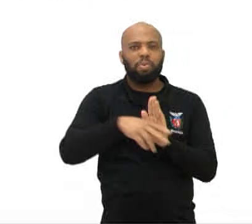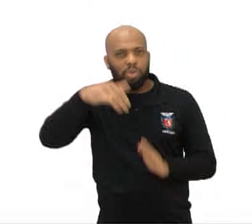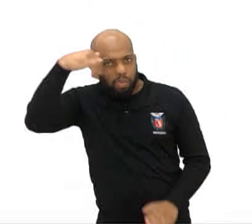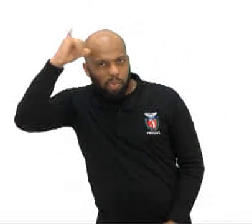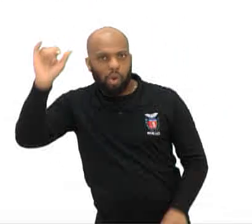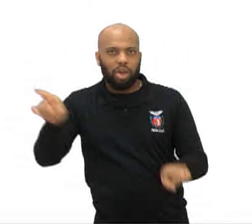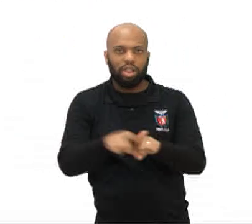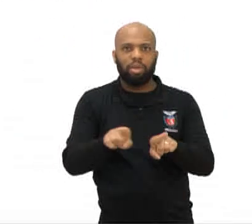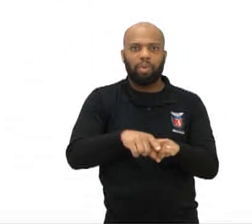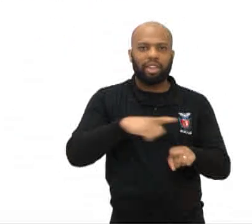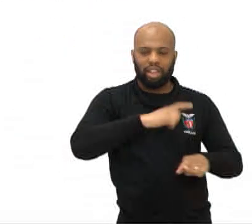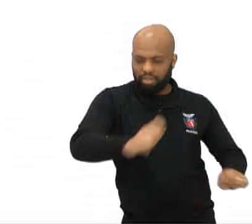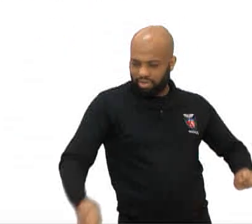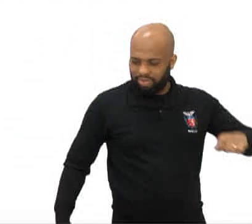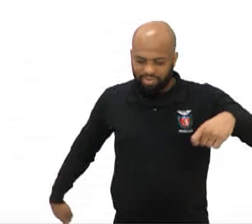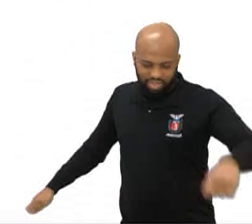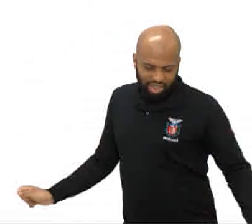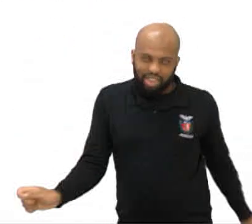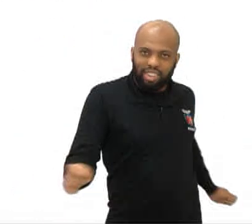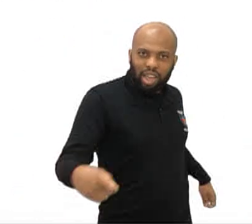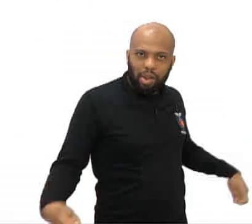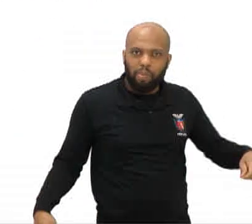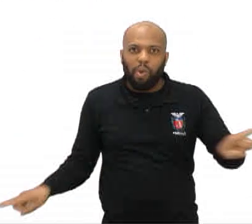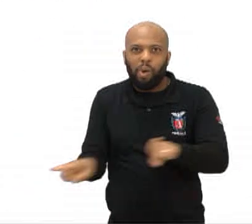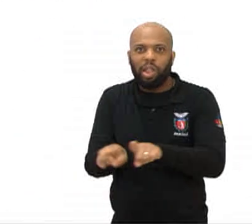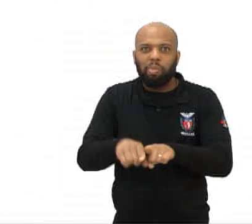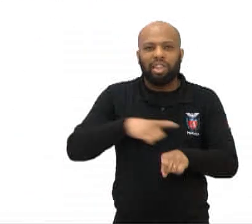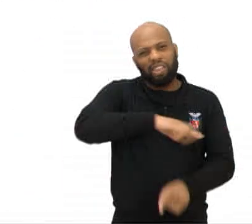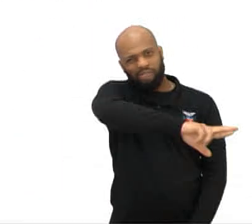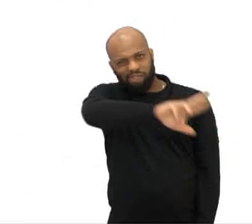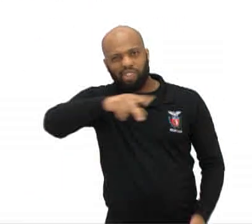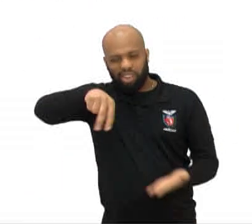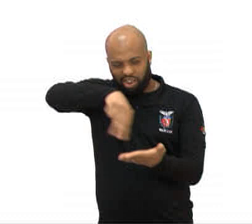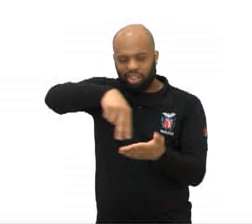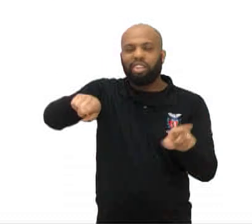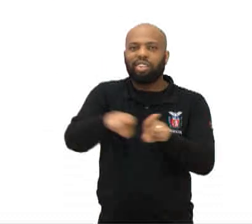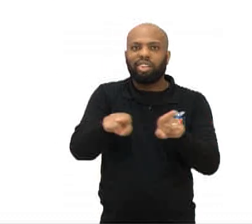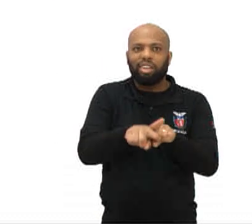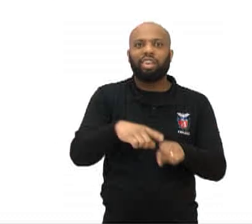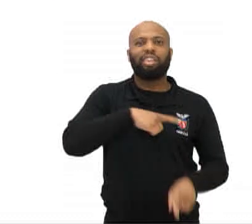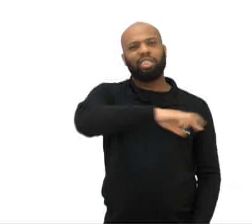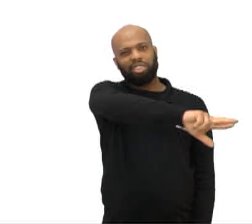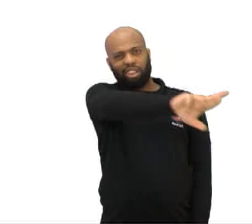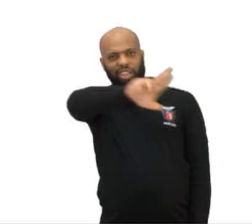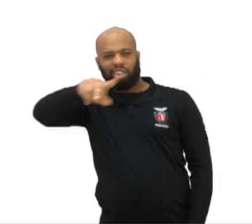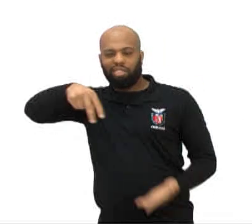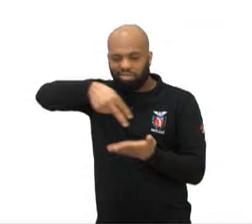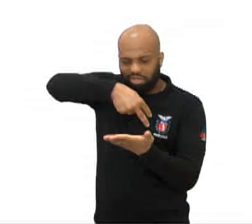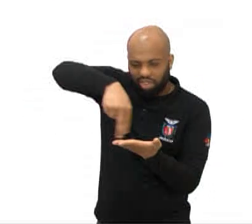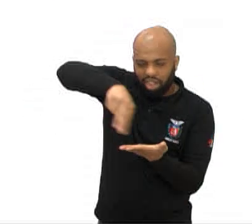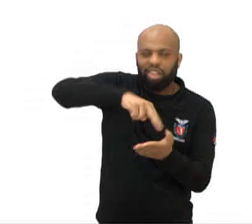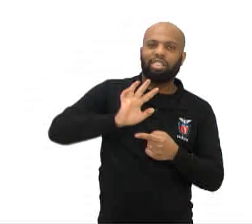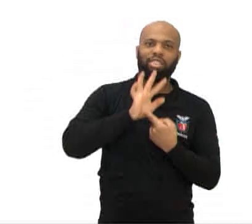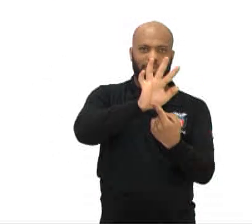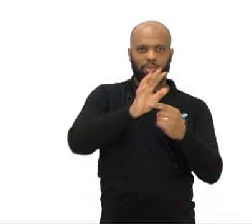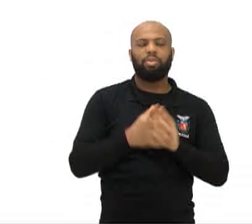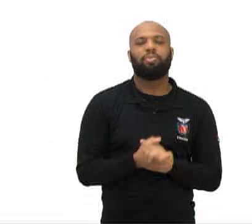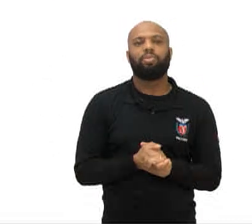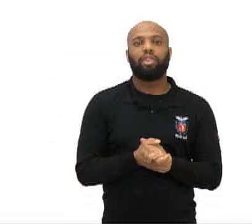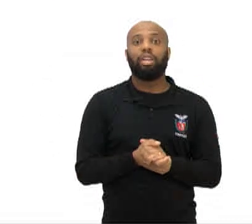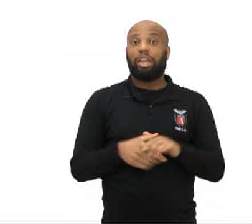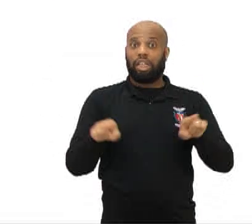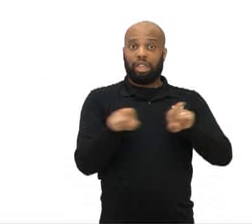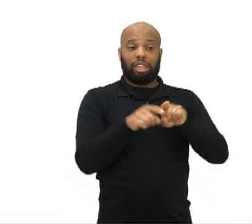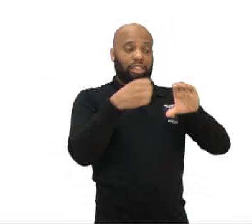o Carimbó, as cirandas, entre outras, né? Então são várias danças ali que expressam